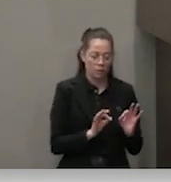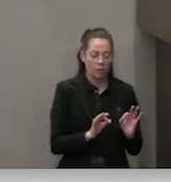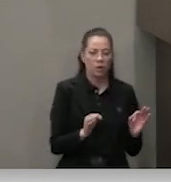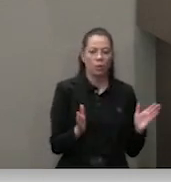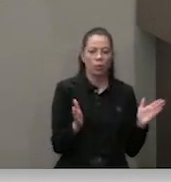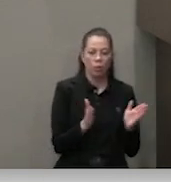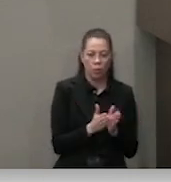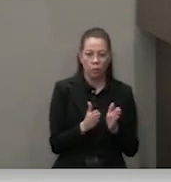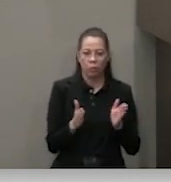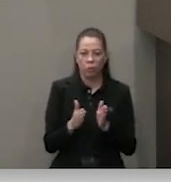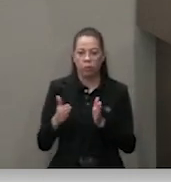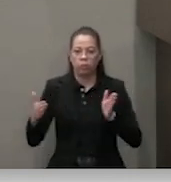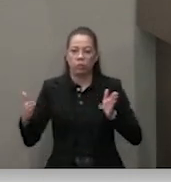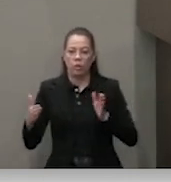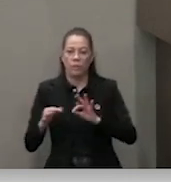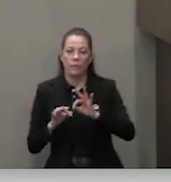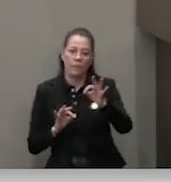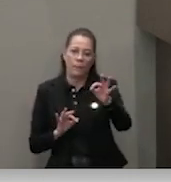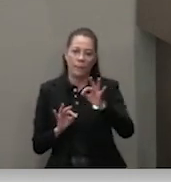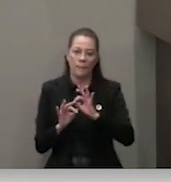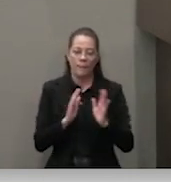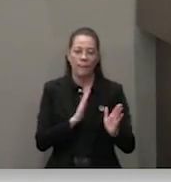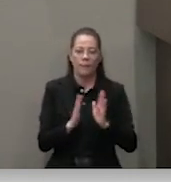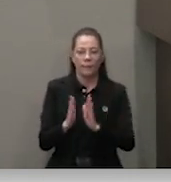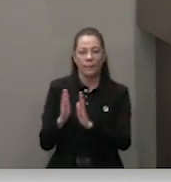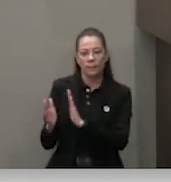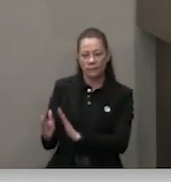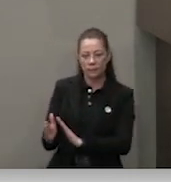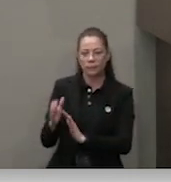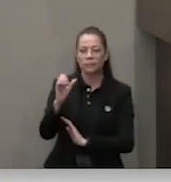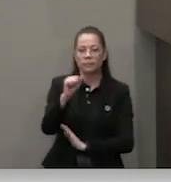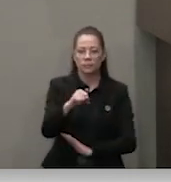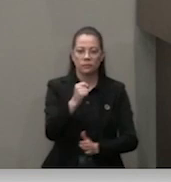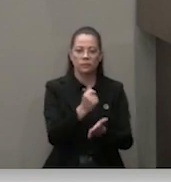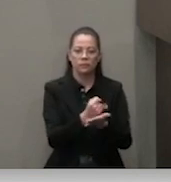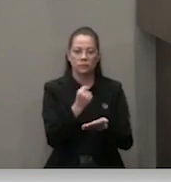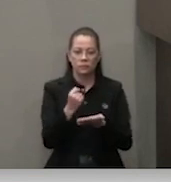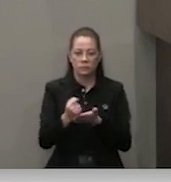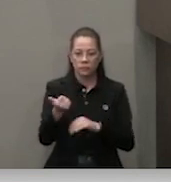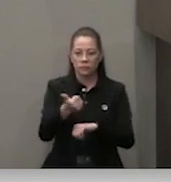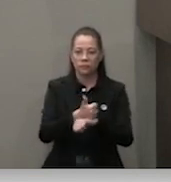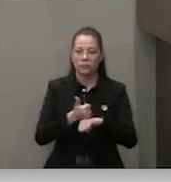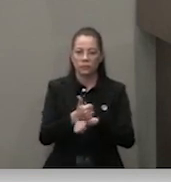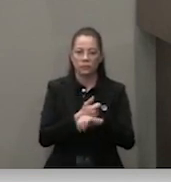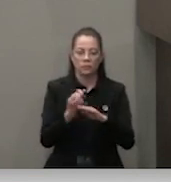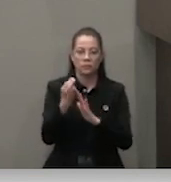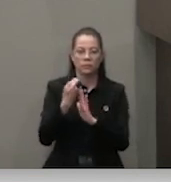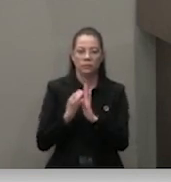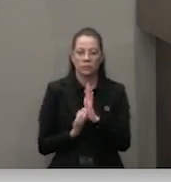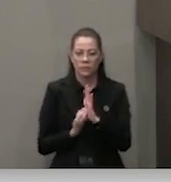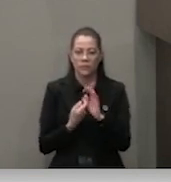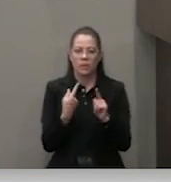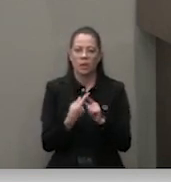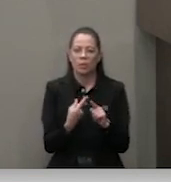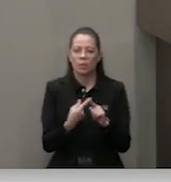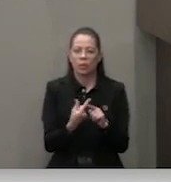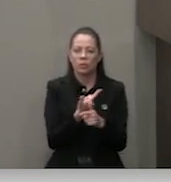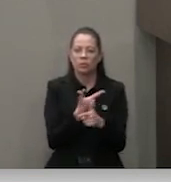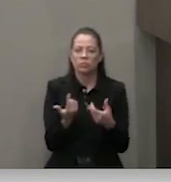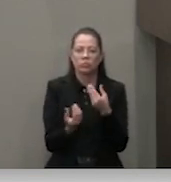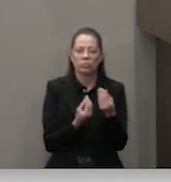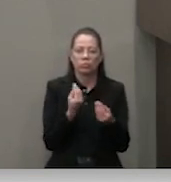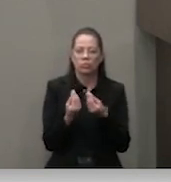que passa por sim contratação de profissionais através de concurso público porque senão não tem